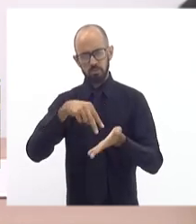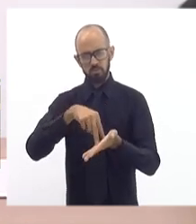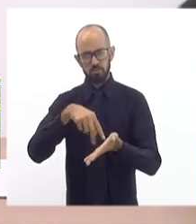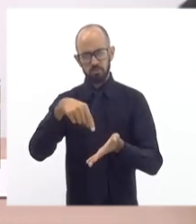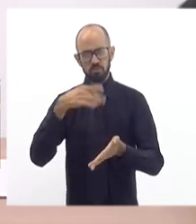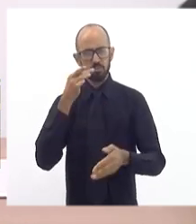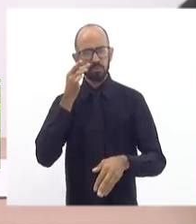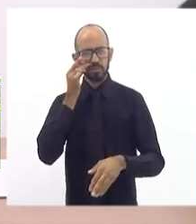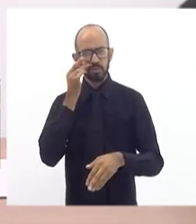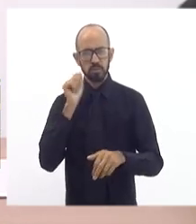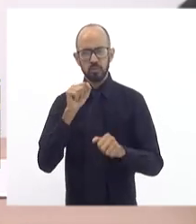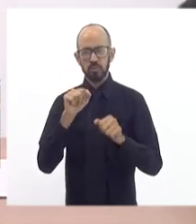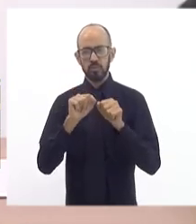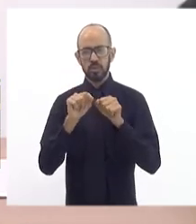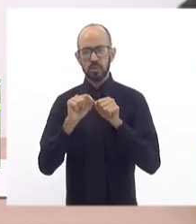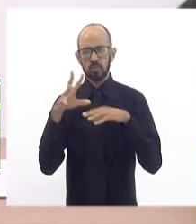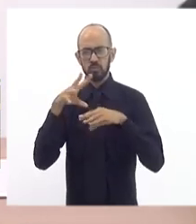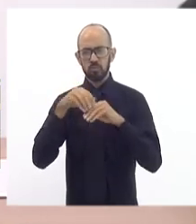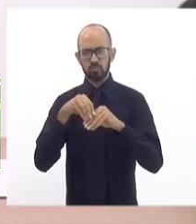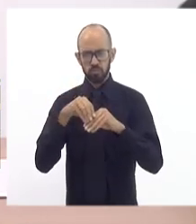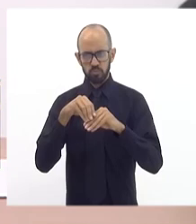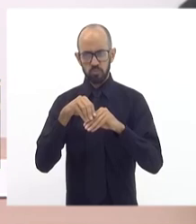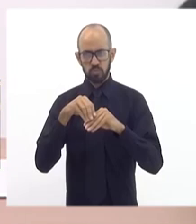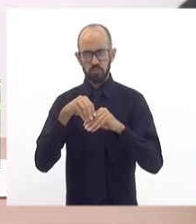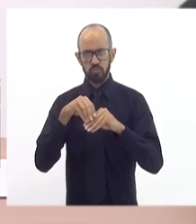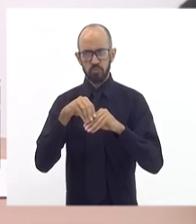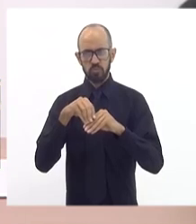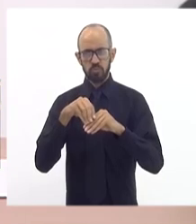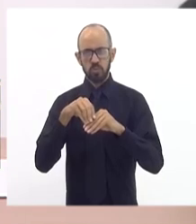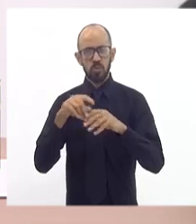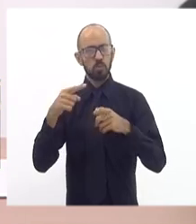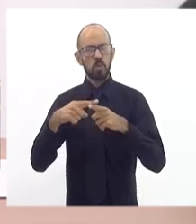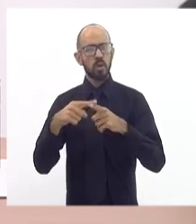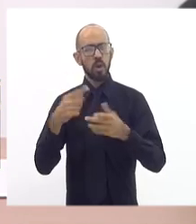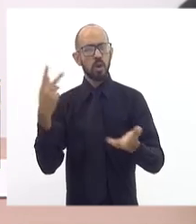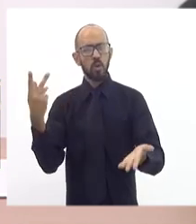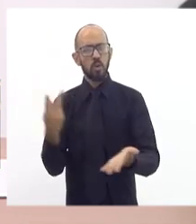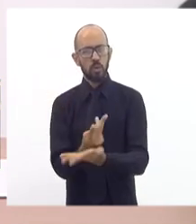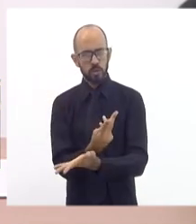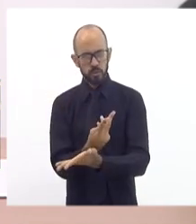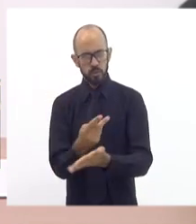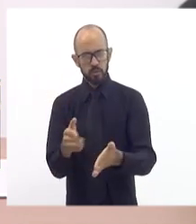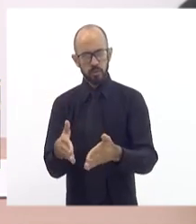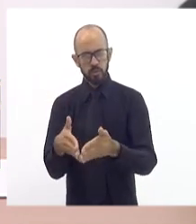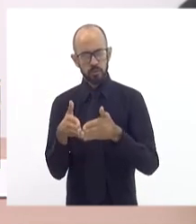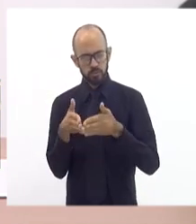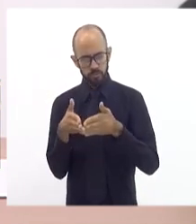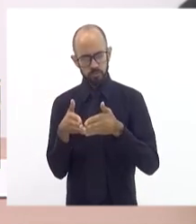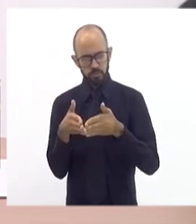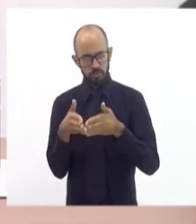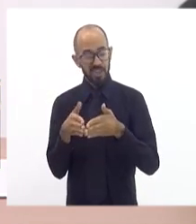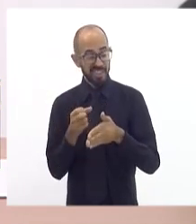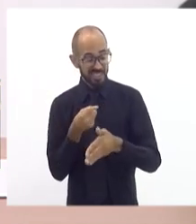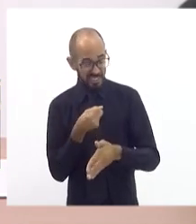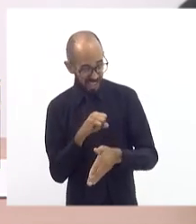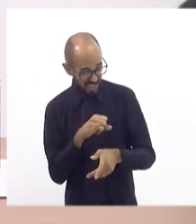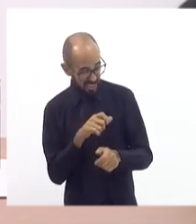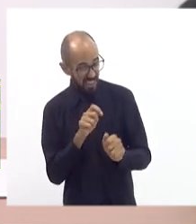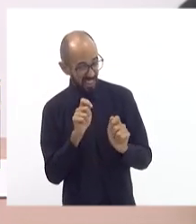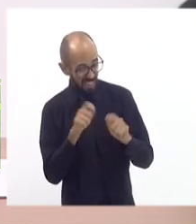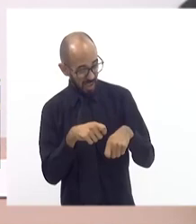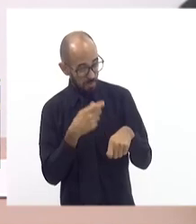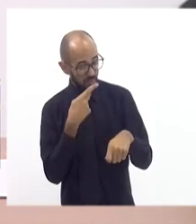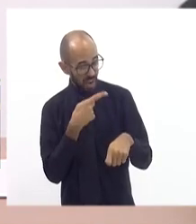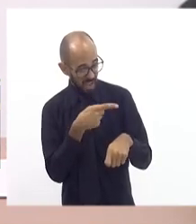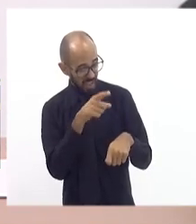faz um breve relato de como se veste essa questão desse licenciamento Será que a gente pode chamar de licenciamento ambiental